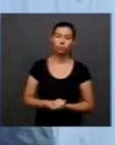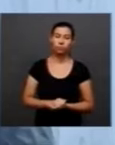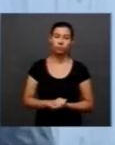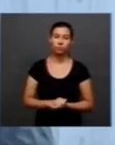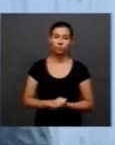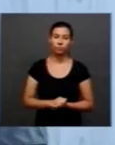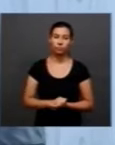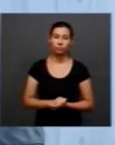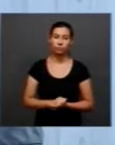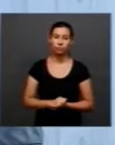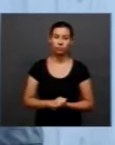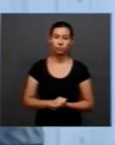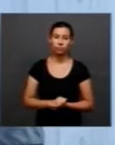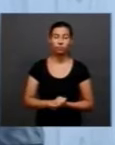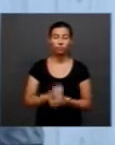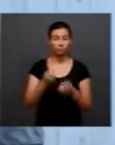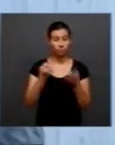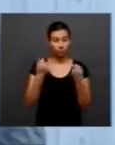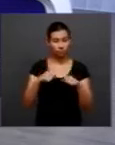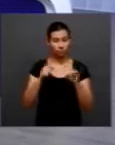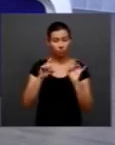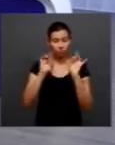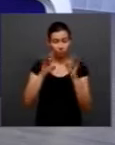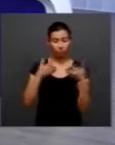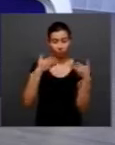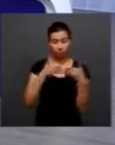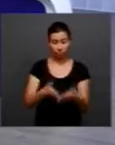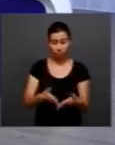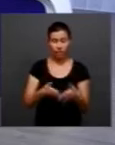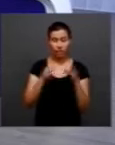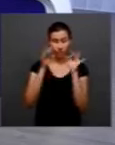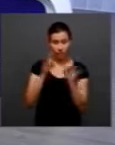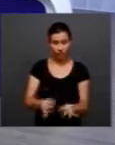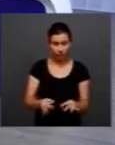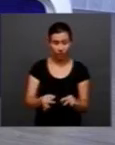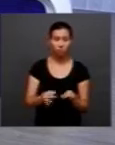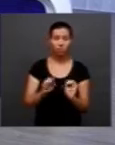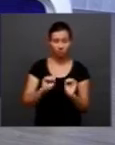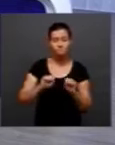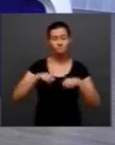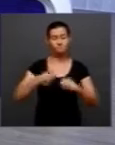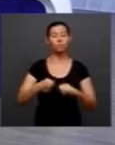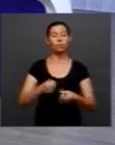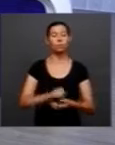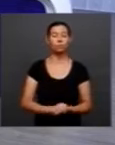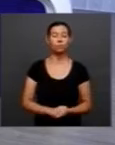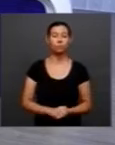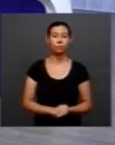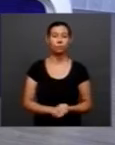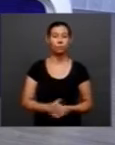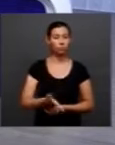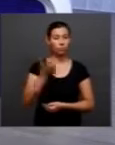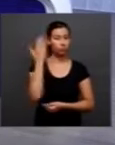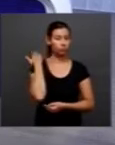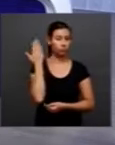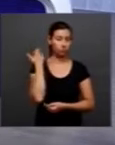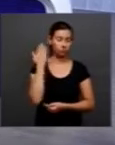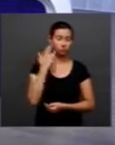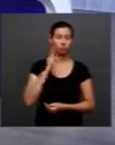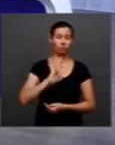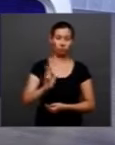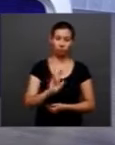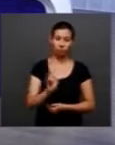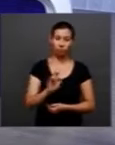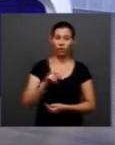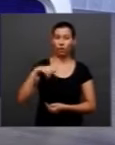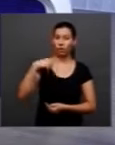se a gente quer enfrentar essas formas de violência. Houve época, o Gustavo, em que gays, lésbicas, o pessoal GLBT,